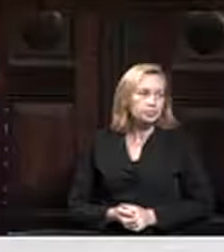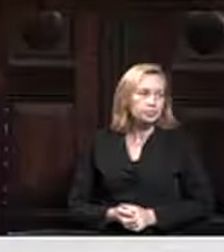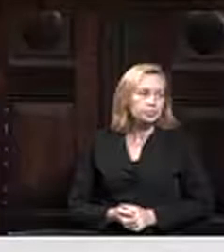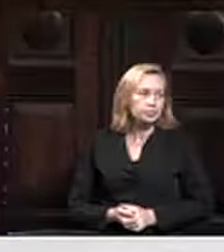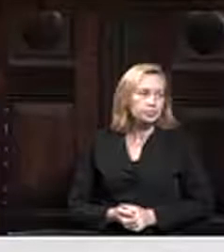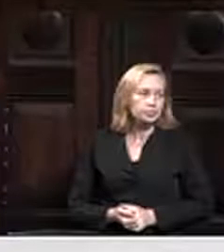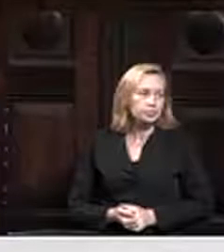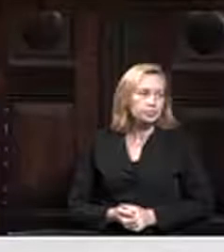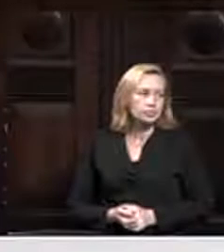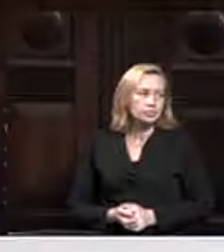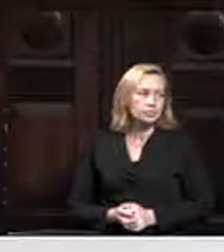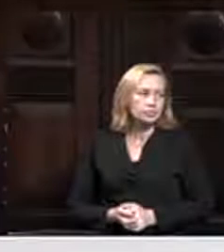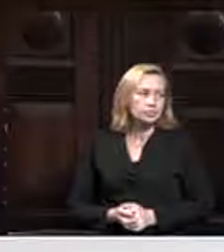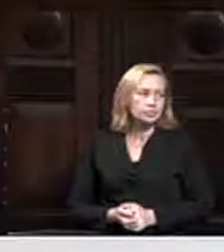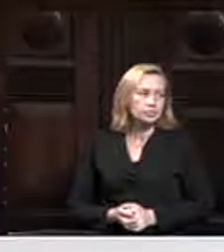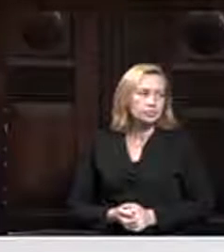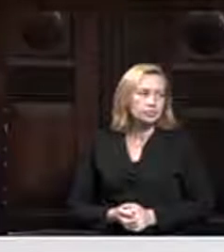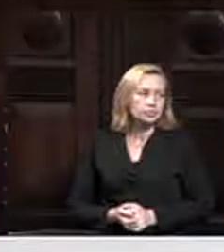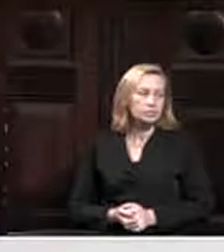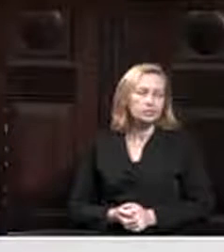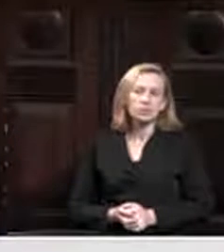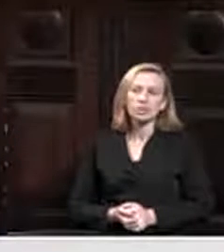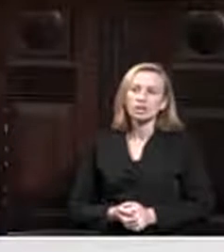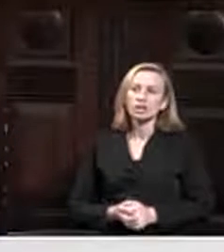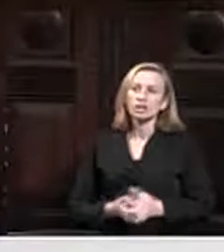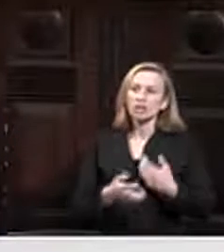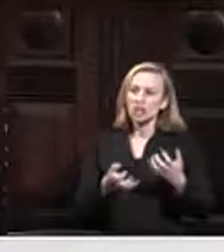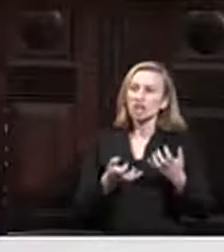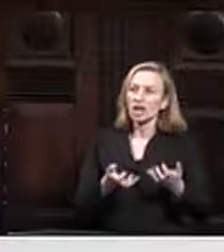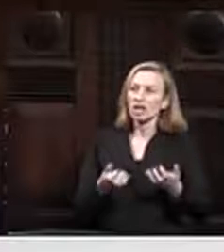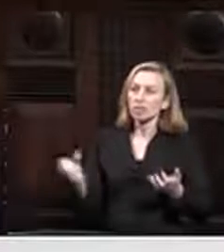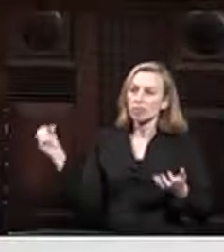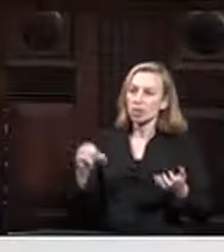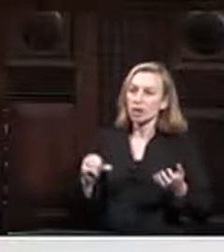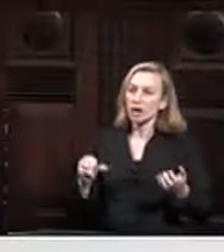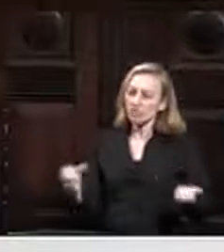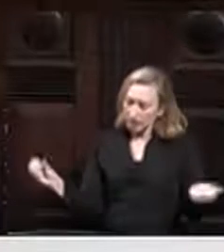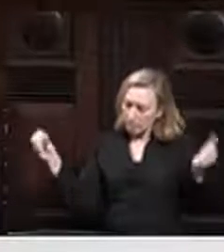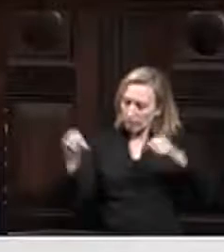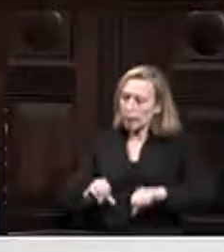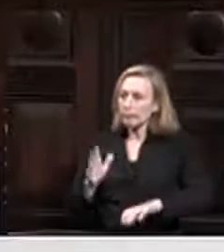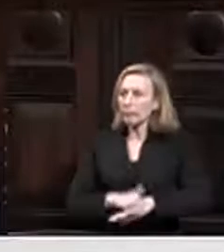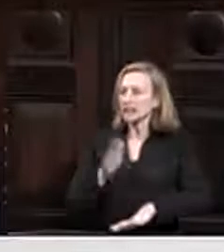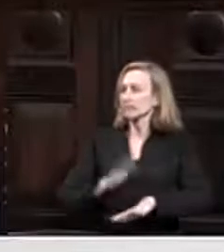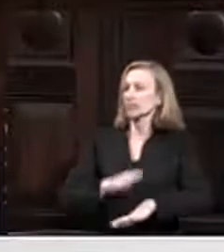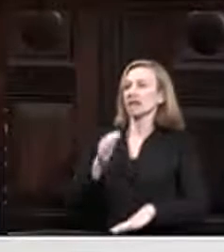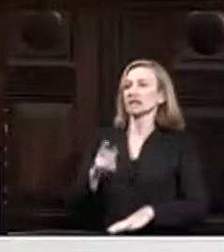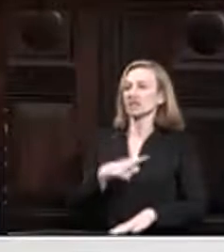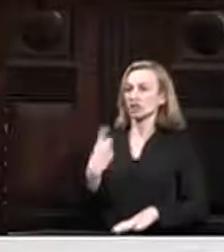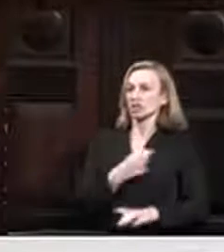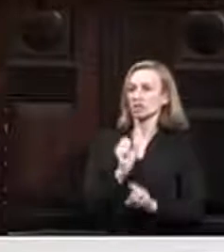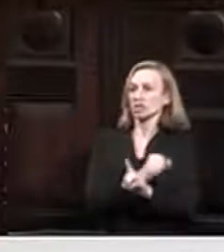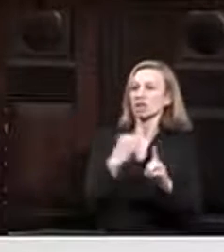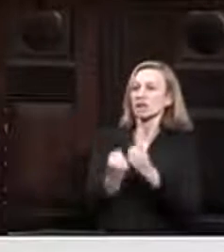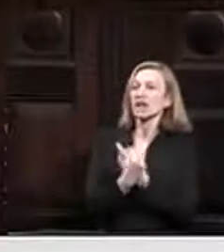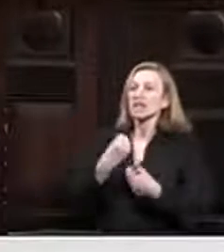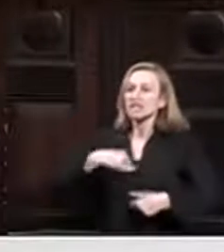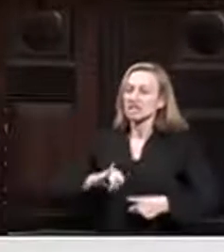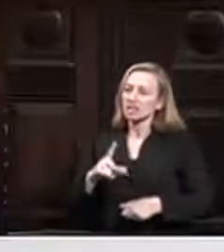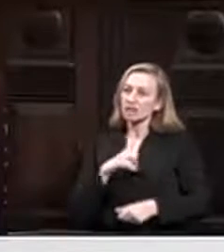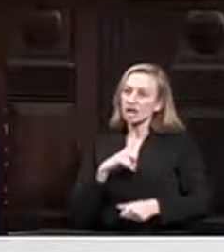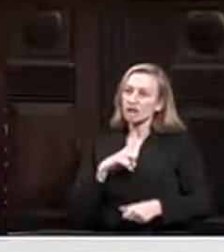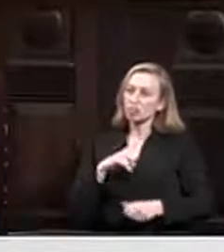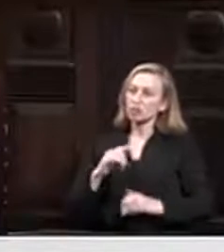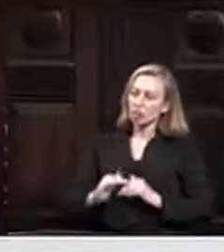vão levar a nossa sociedade para o fundo do poço cada vez maior. Se temos que produzir mudança